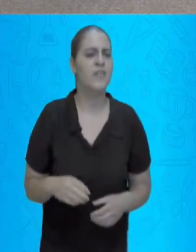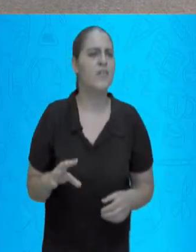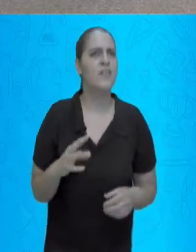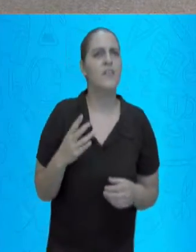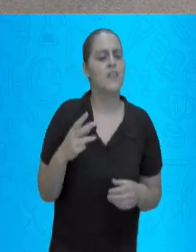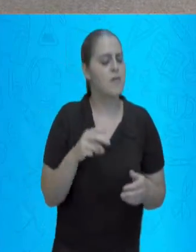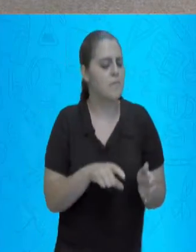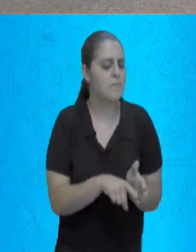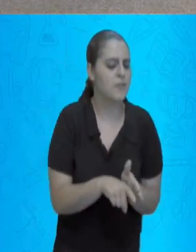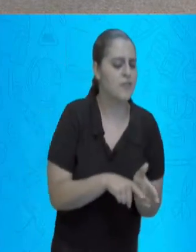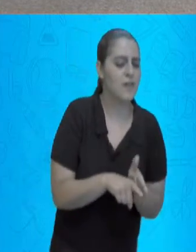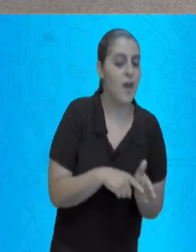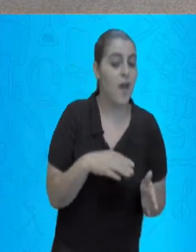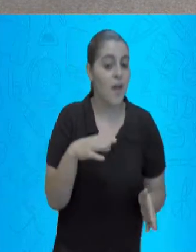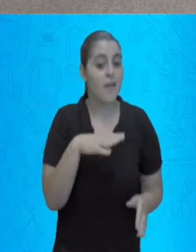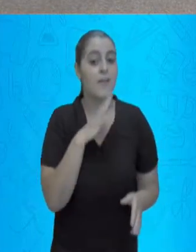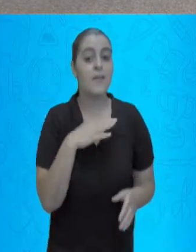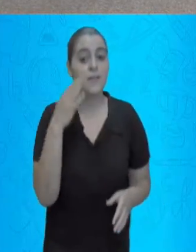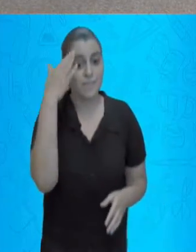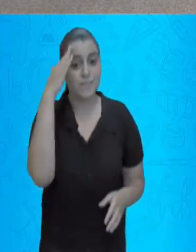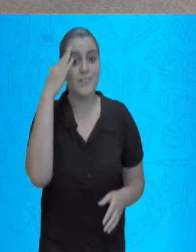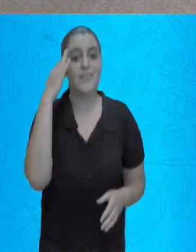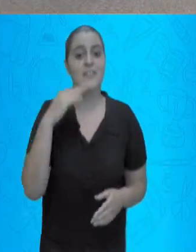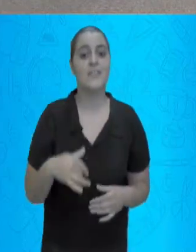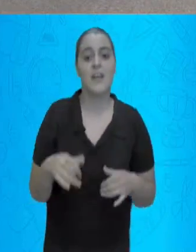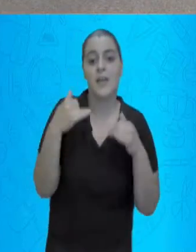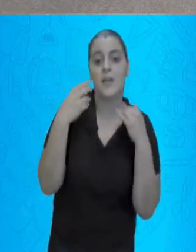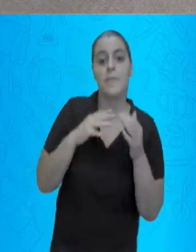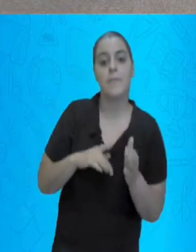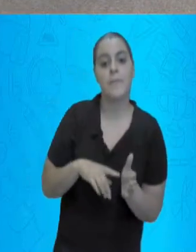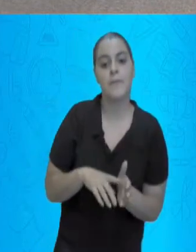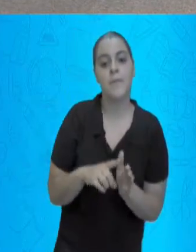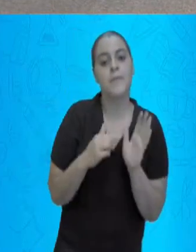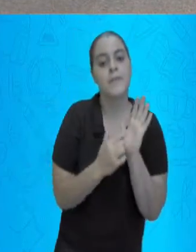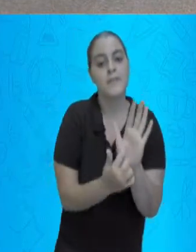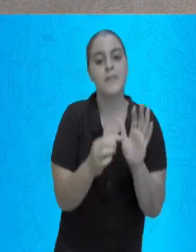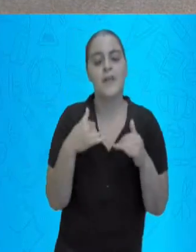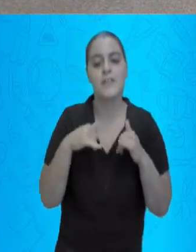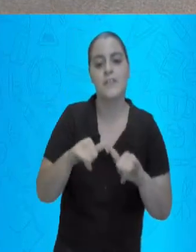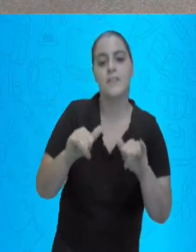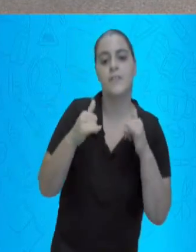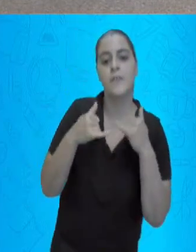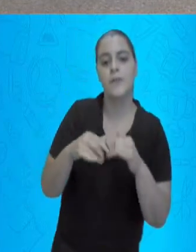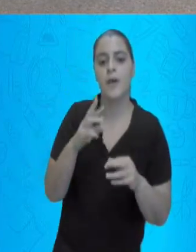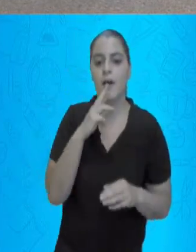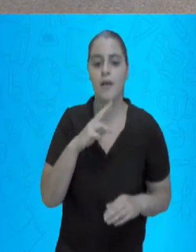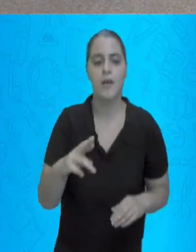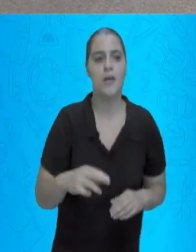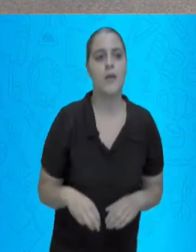incríveis análises e que chega para nós esta resposta. Também por